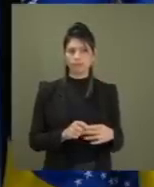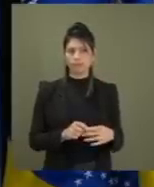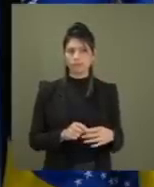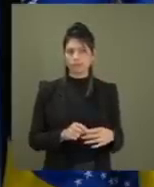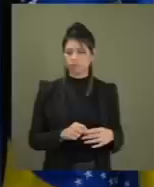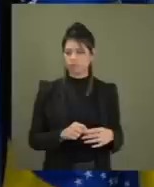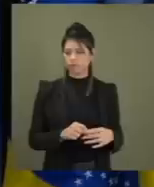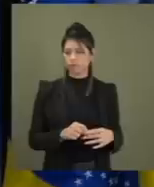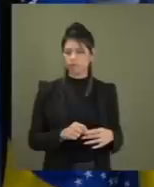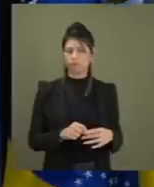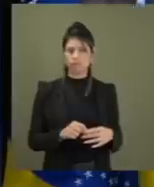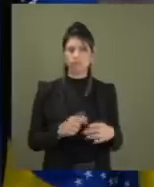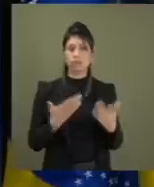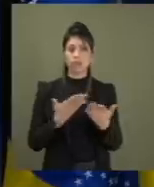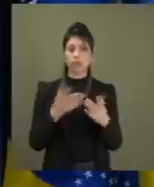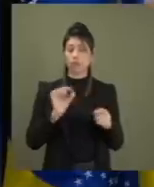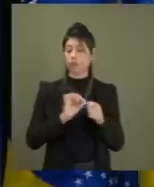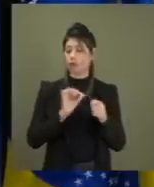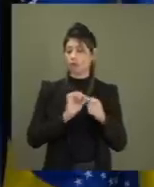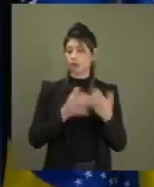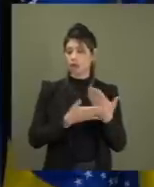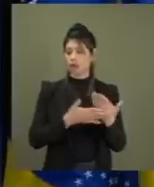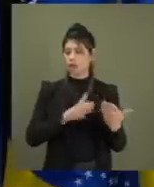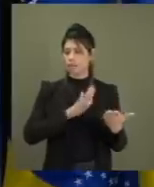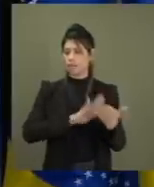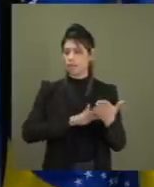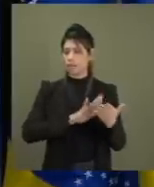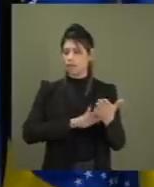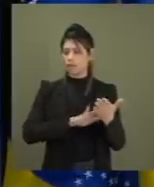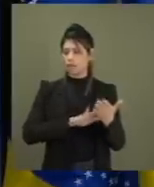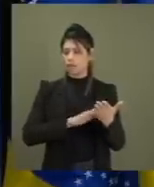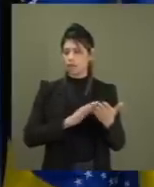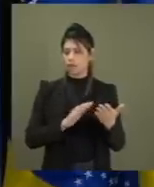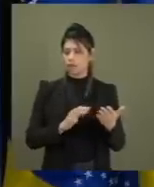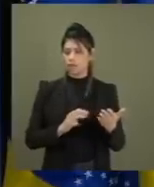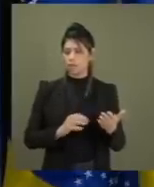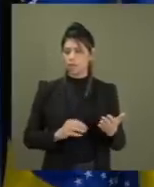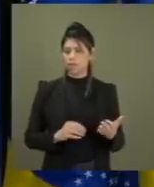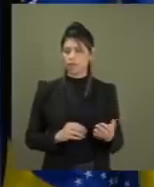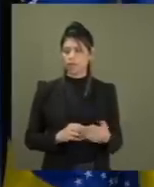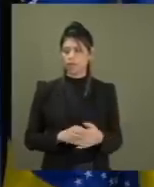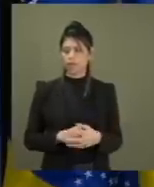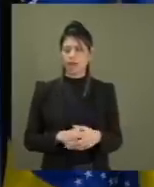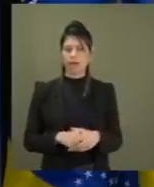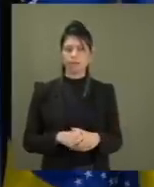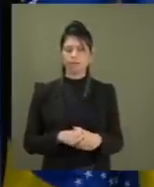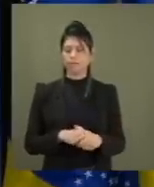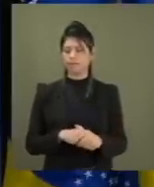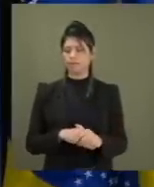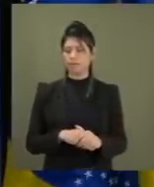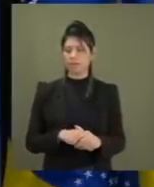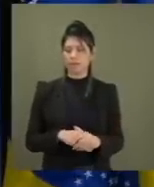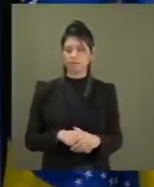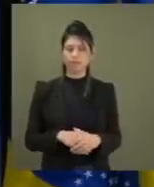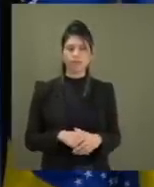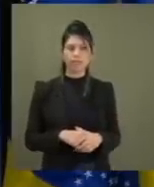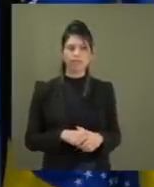e ele fez de tudo para que não houvesse essa cpmi